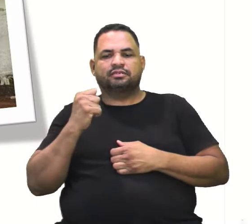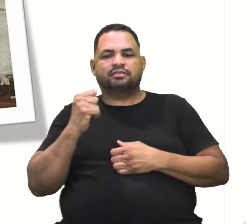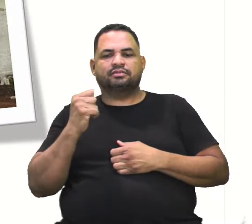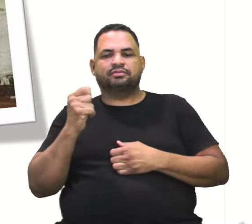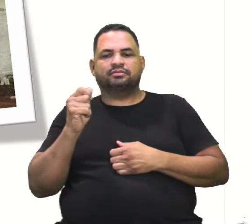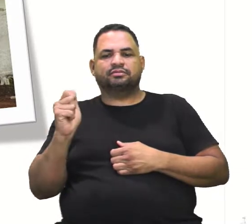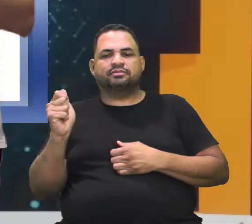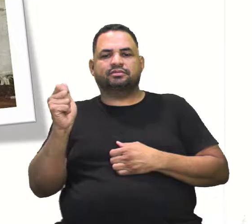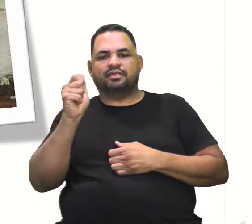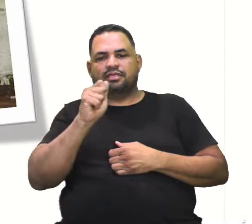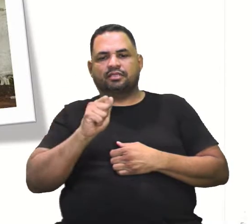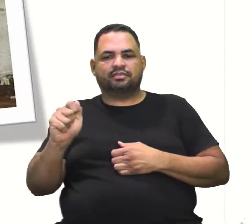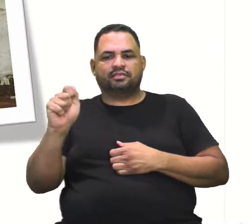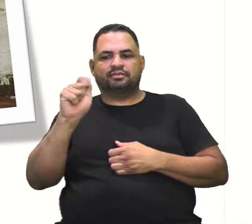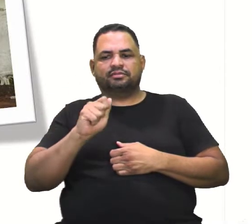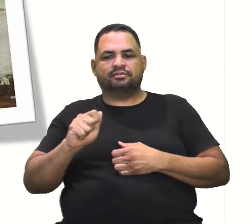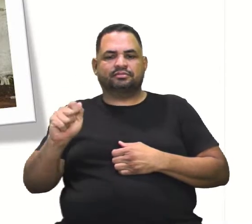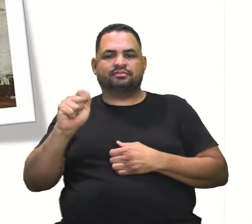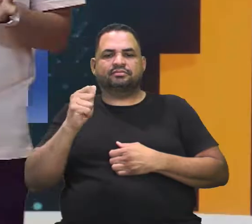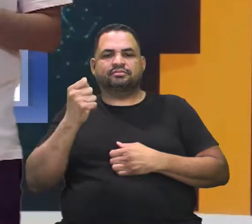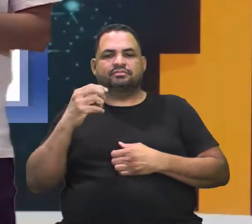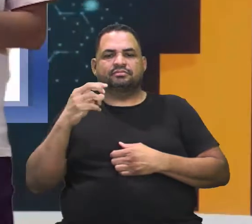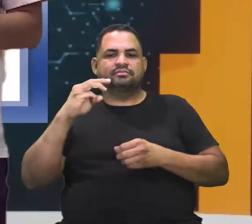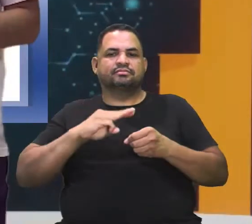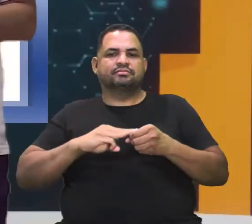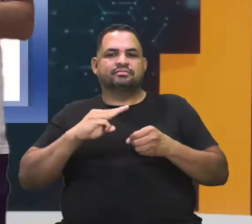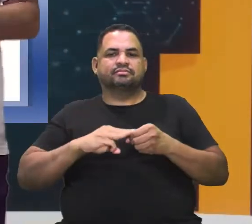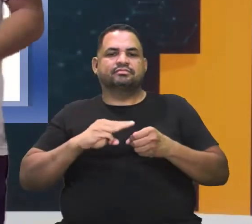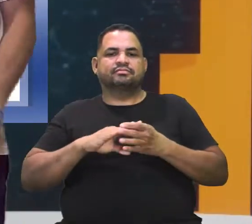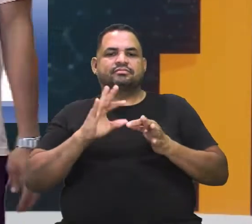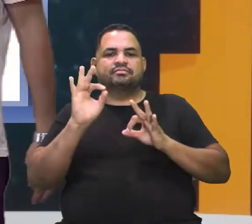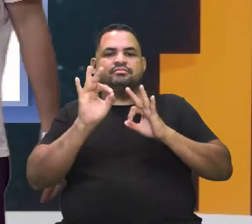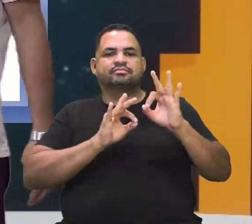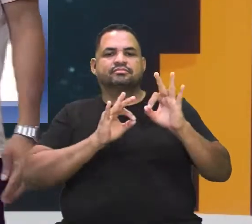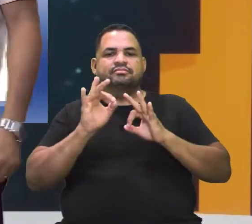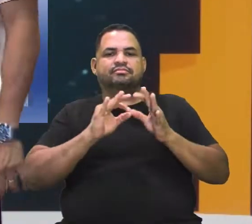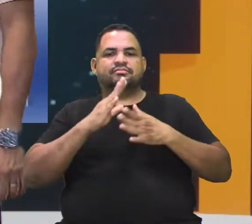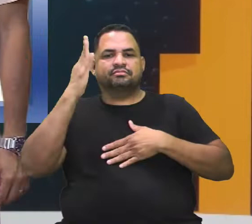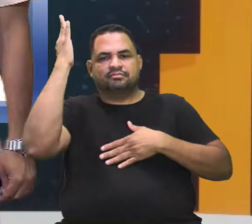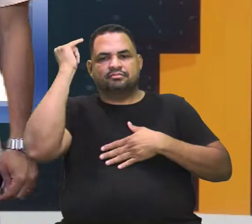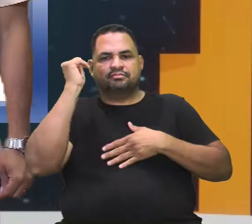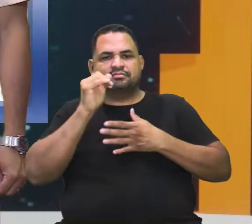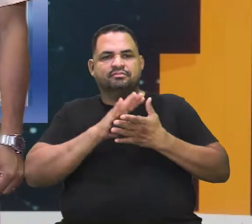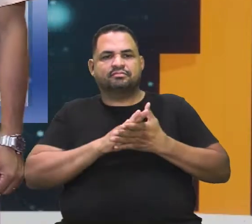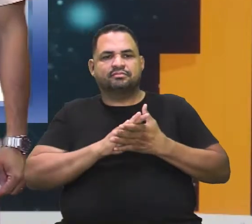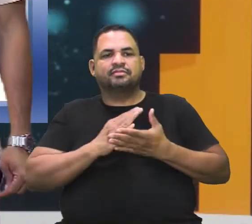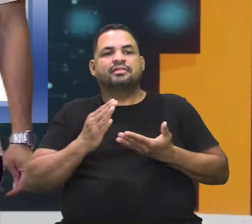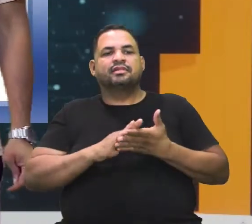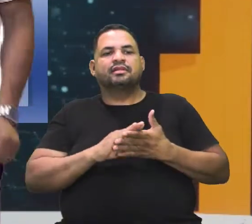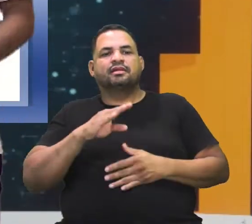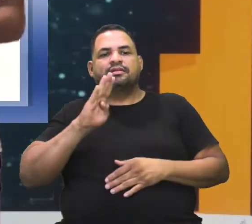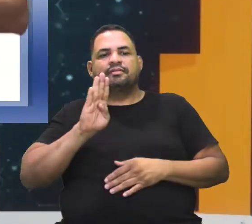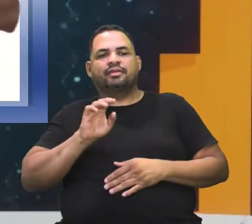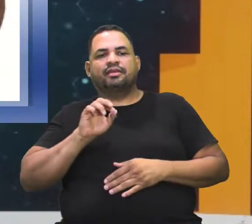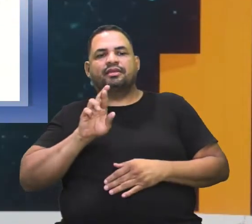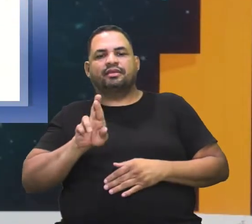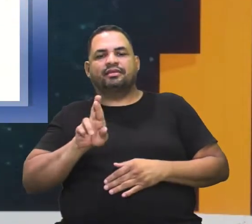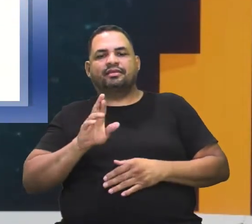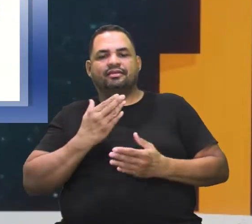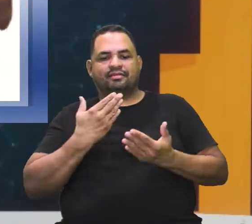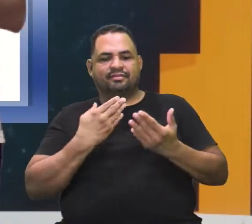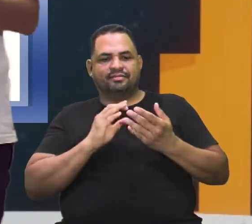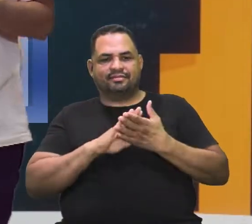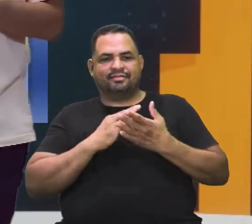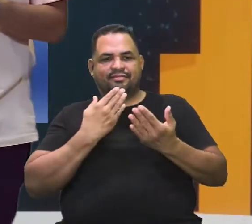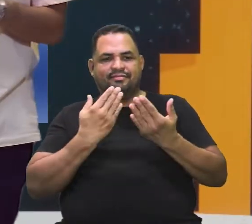lá esses dias. E aí, galera? Construindo Saberes. Essa daqui é a da BR? É a da BR, é